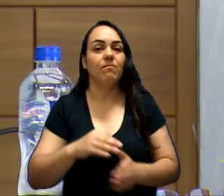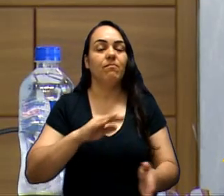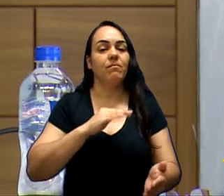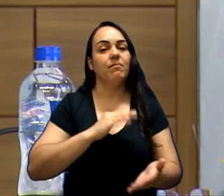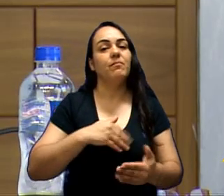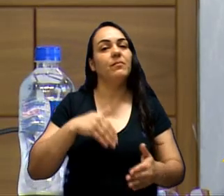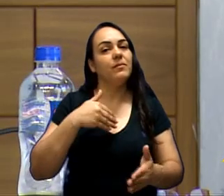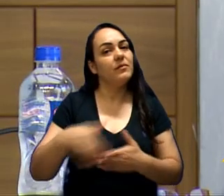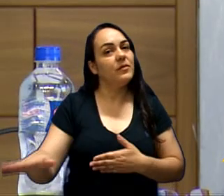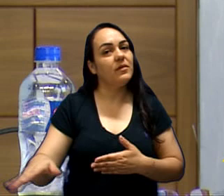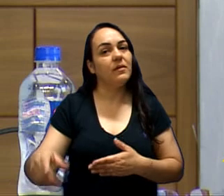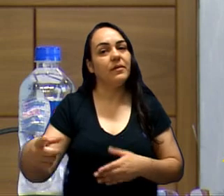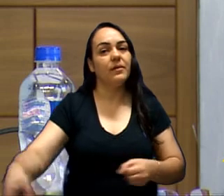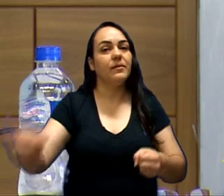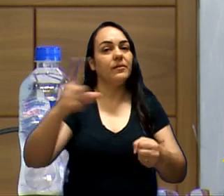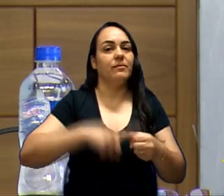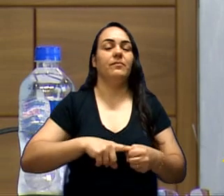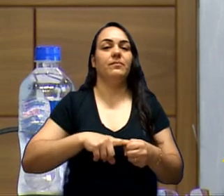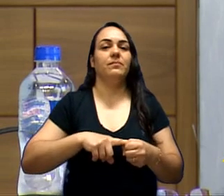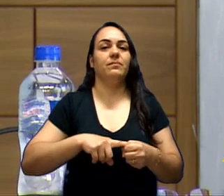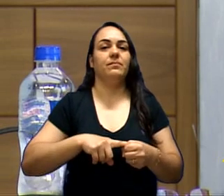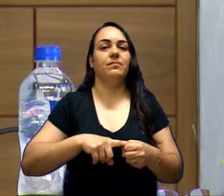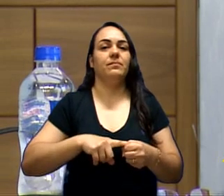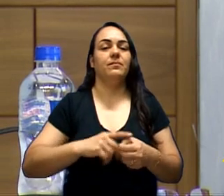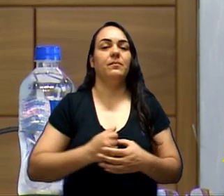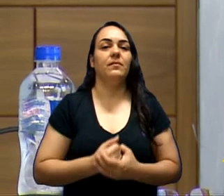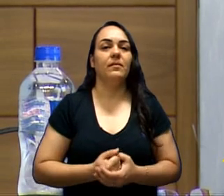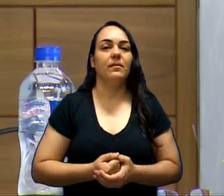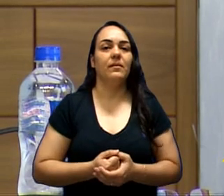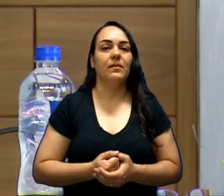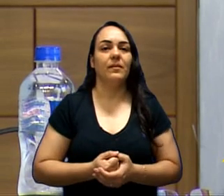e voltou. Não.